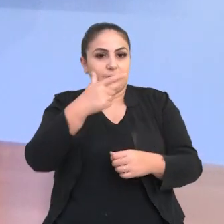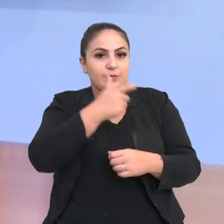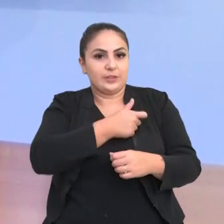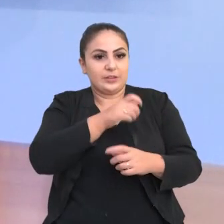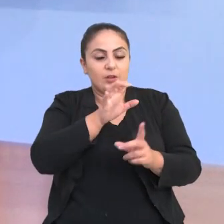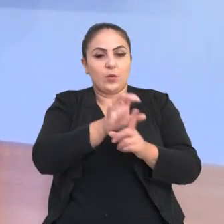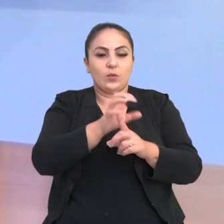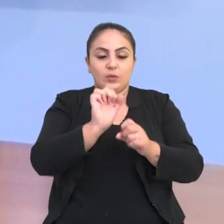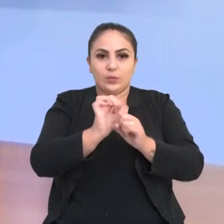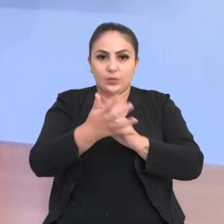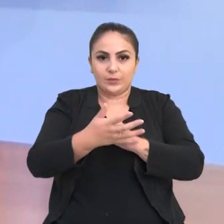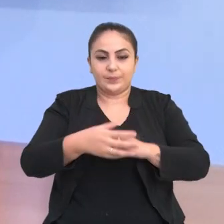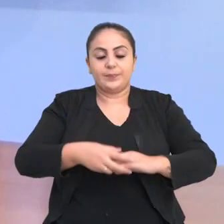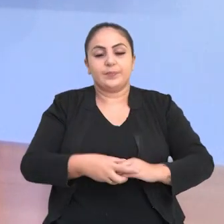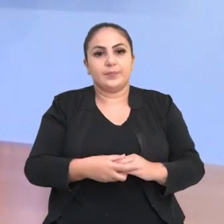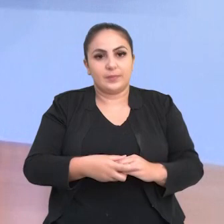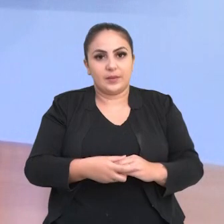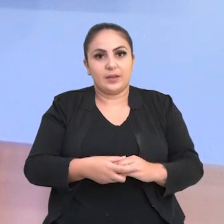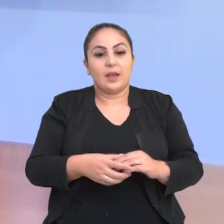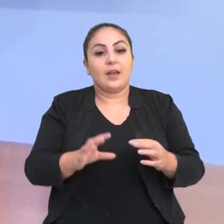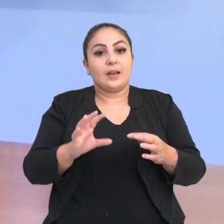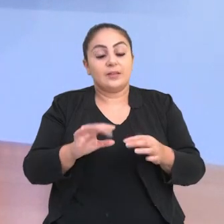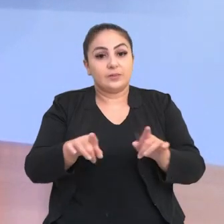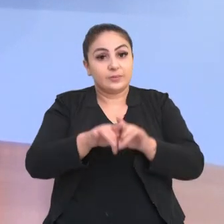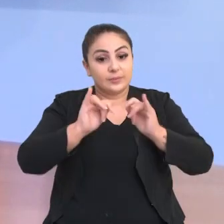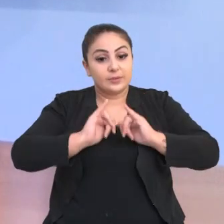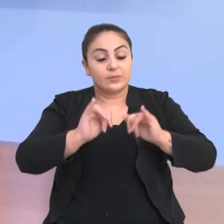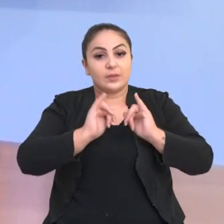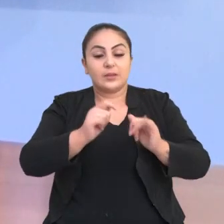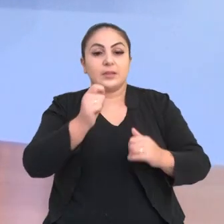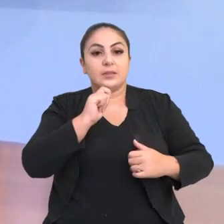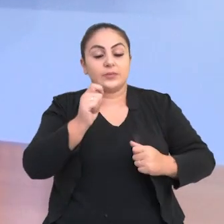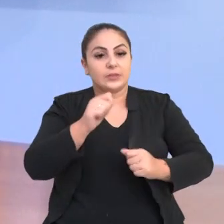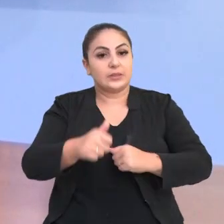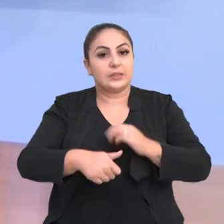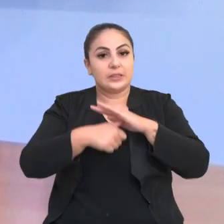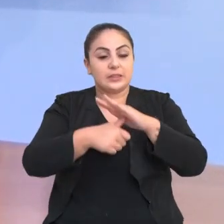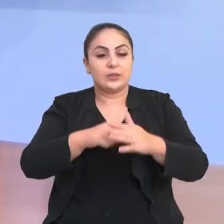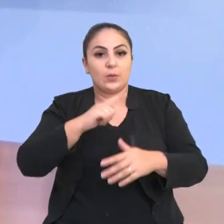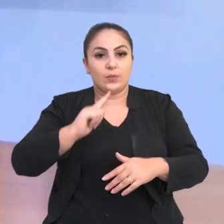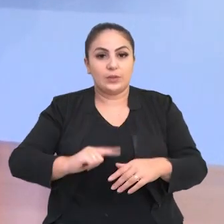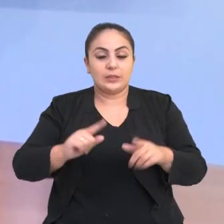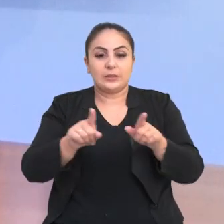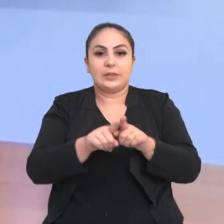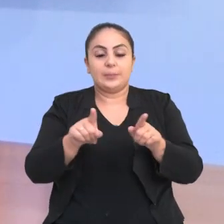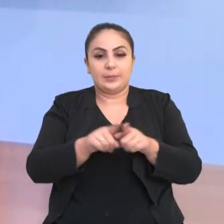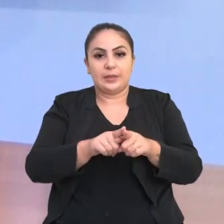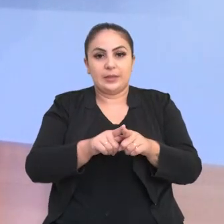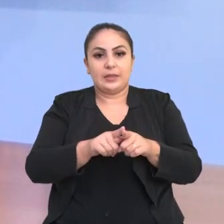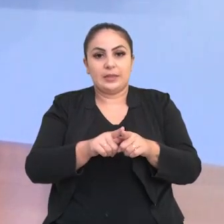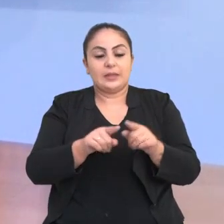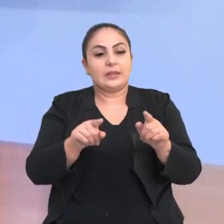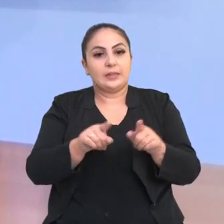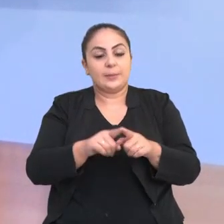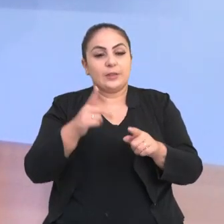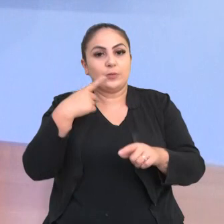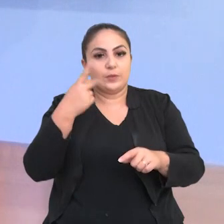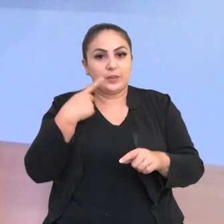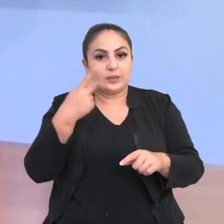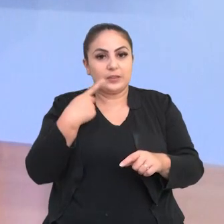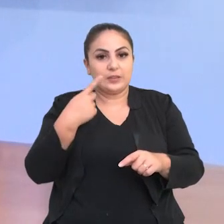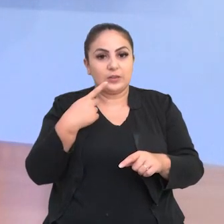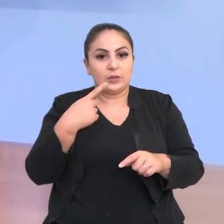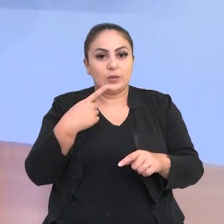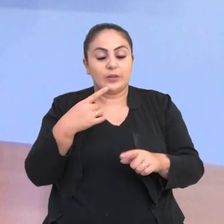consórcio de vacinas contra a Covid. Veiculamos as entrevistas dos líderes de governo e oposição e também